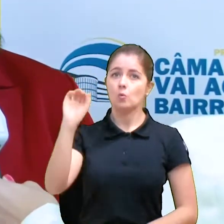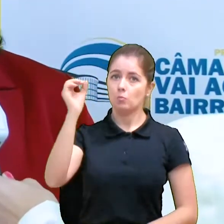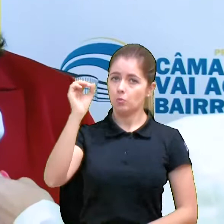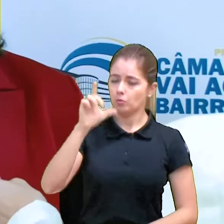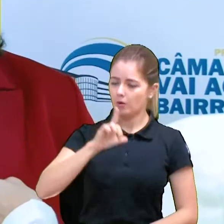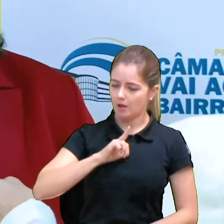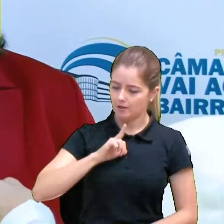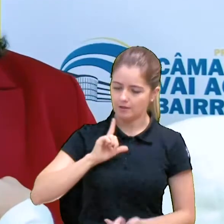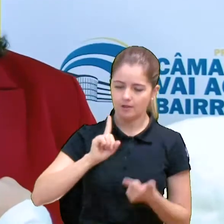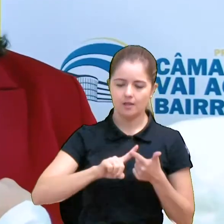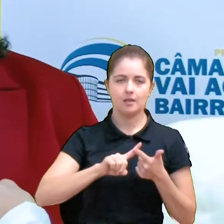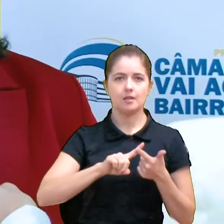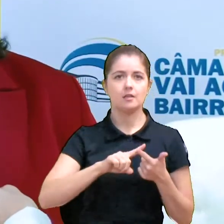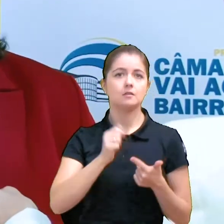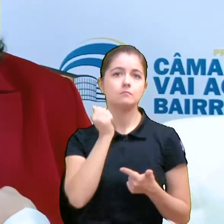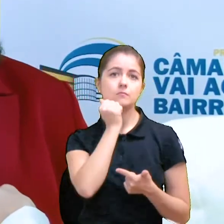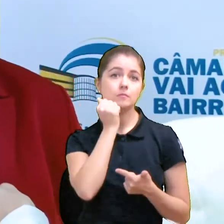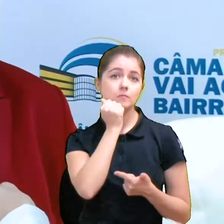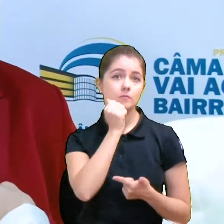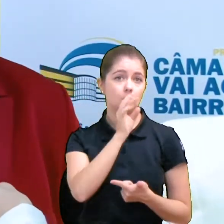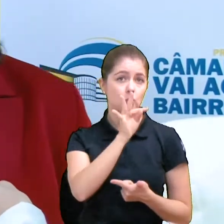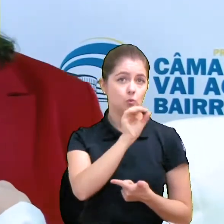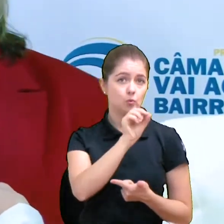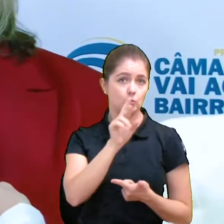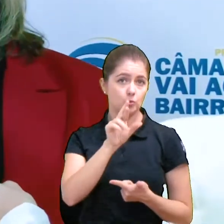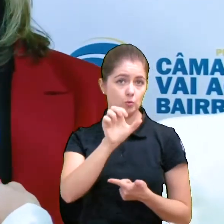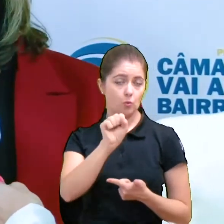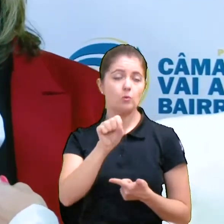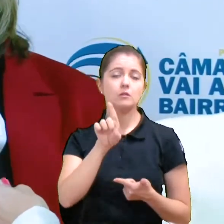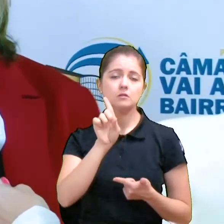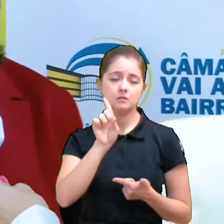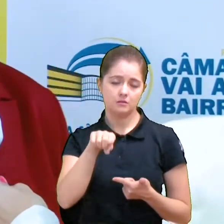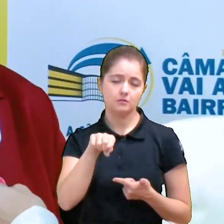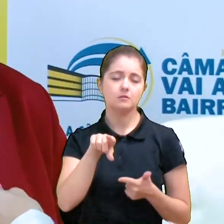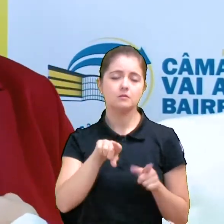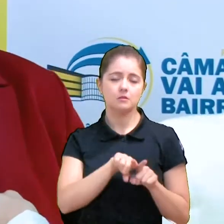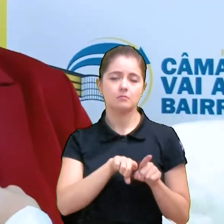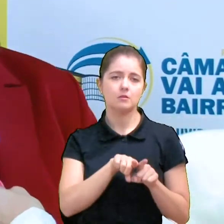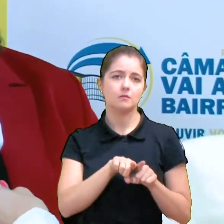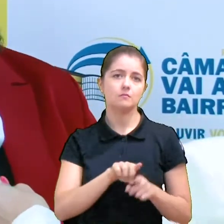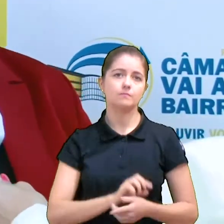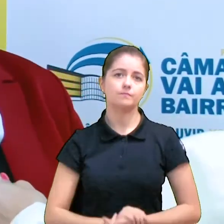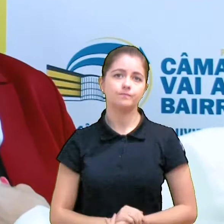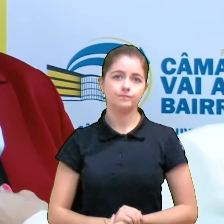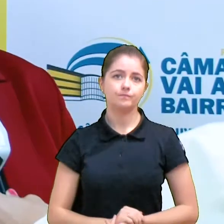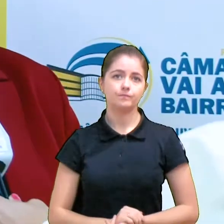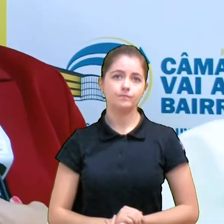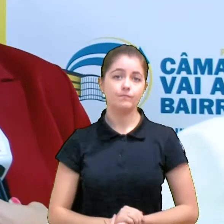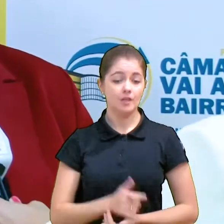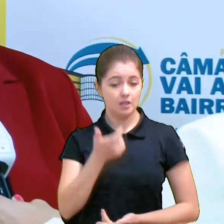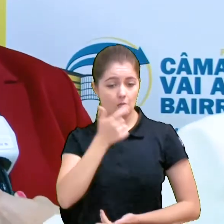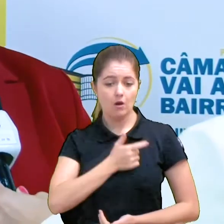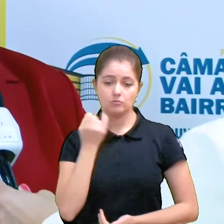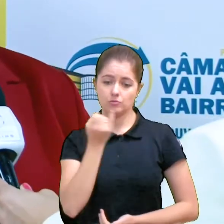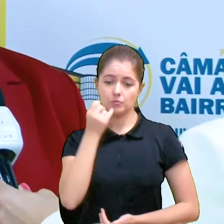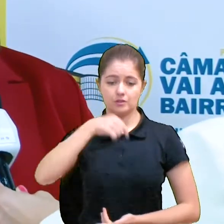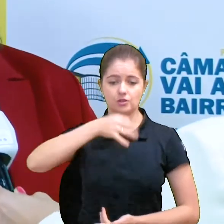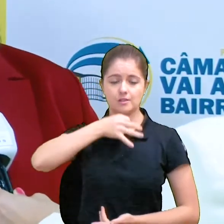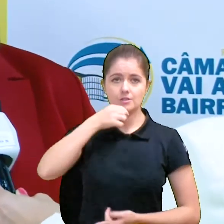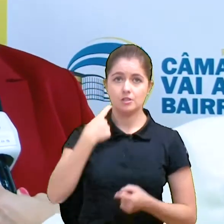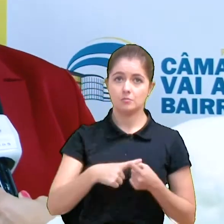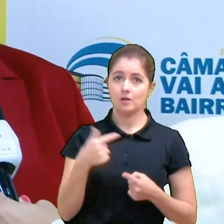tem, Torres já tem, algumas cidades que eu me lembro. E acho que é importante aqui em Caxias, né, que é a segunda cidade do